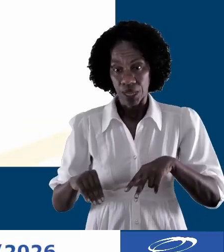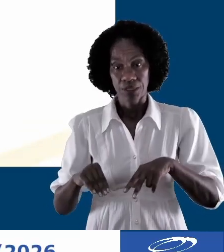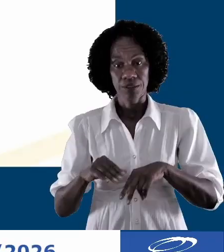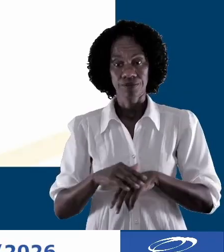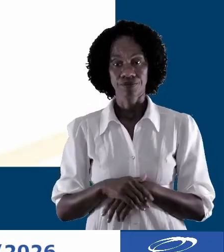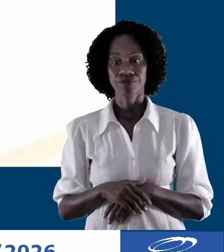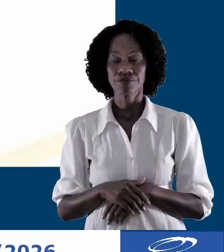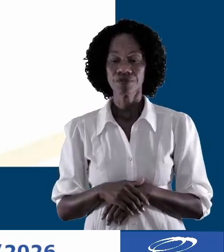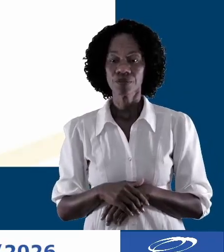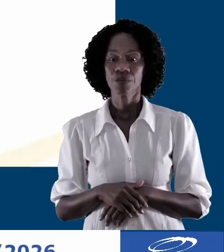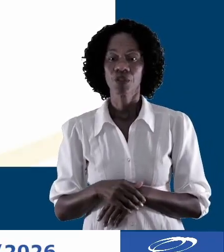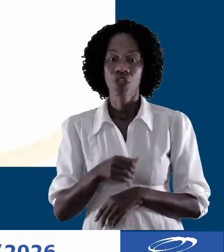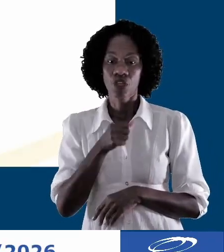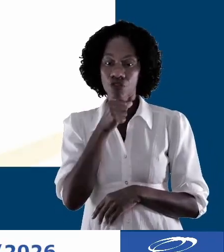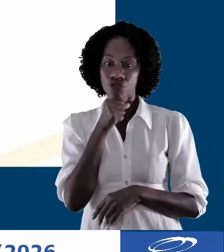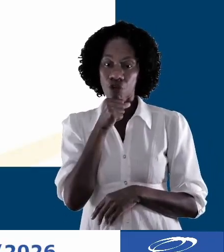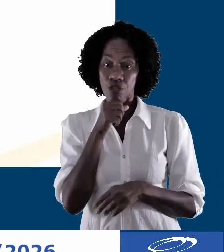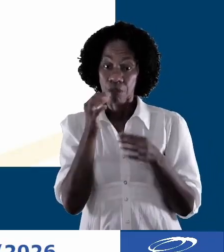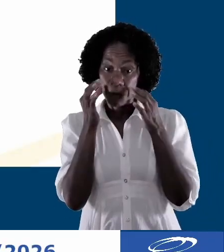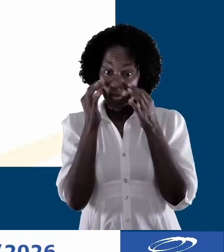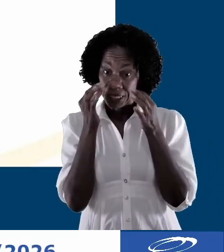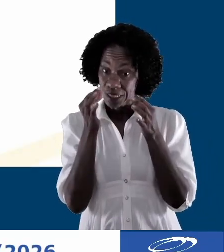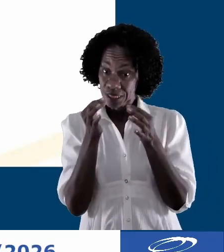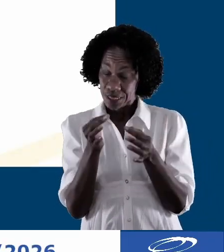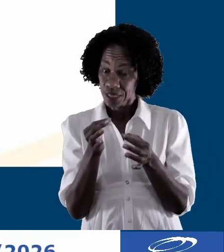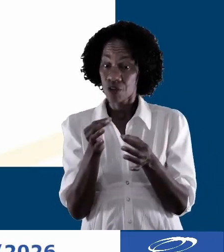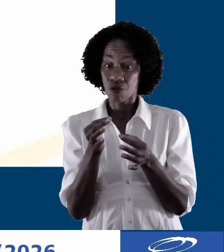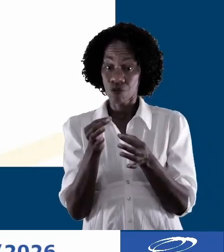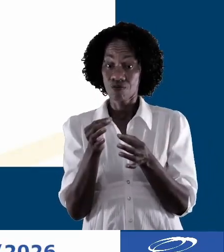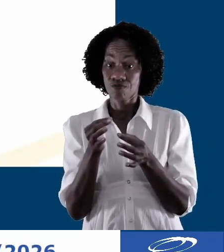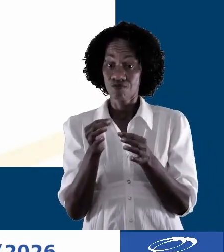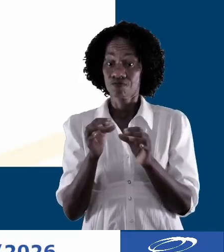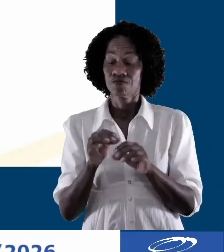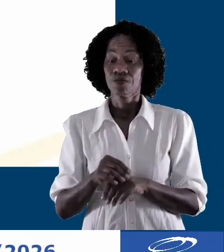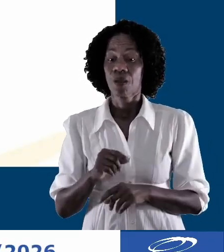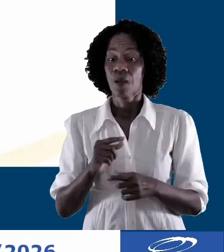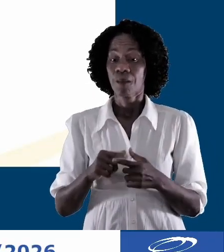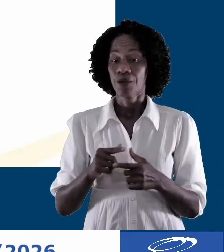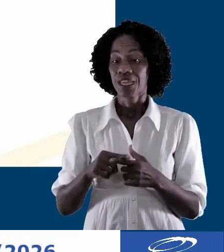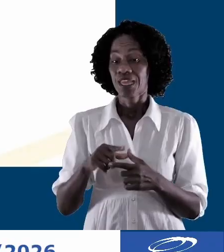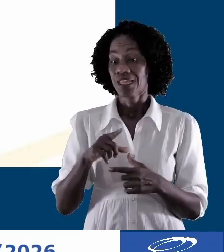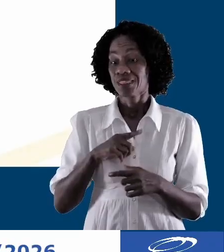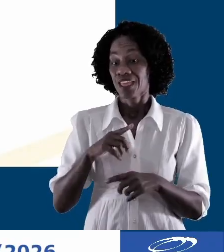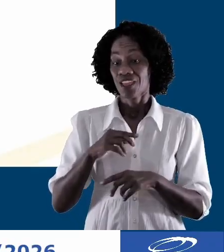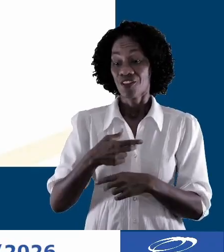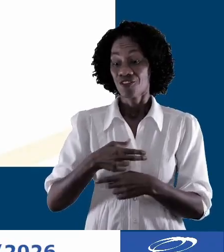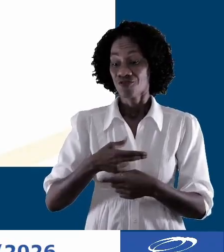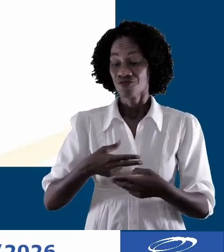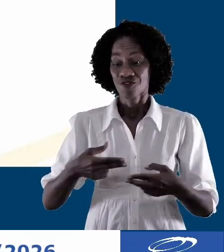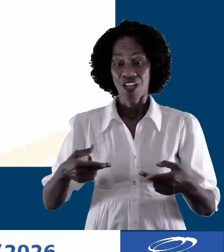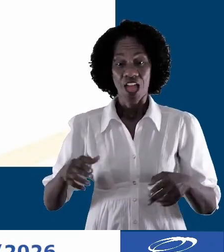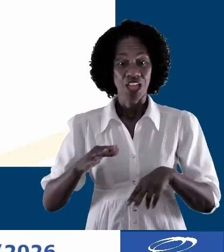Idosos merecem sempre atenção especial, é uma condição clínica mais fácil. Muitas vezes o paciente tem comorbidades, tem muito mais chance de